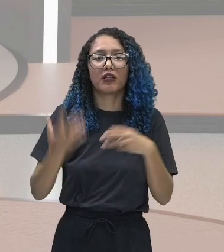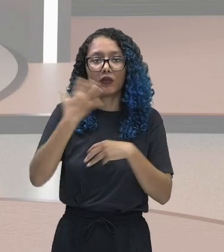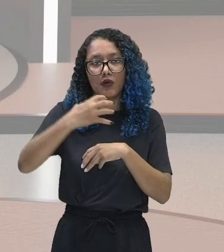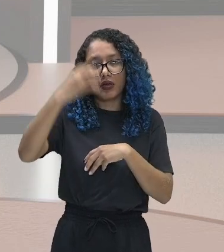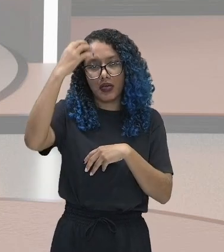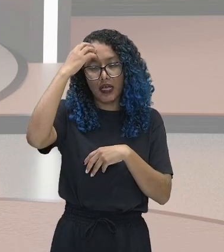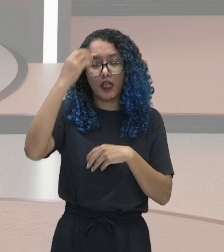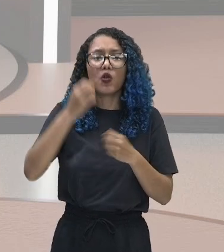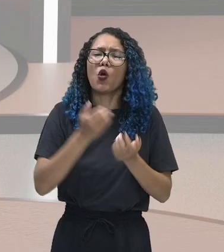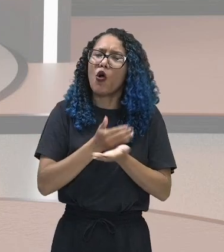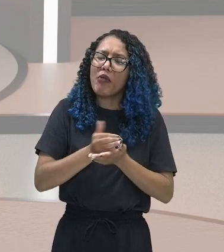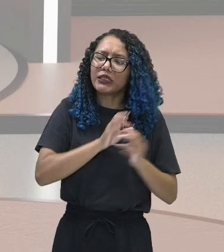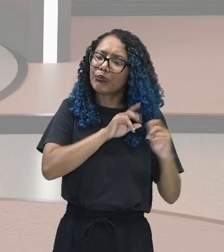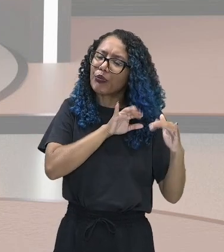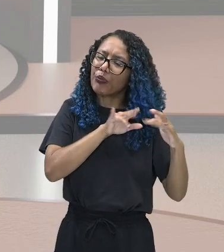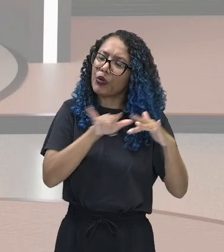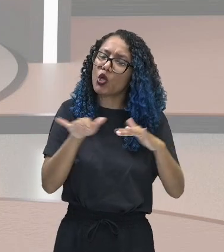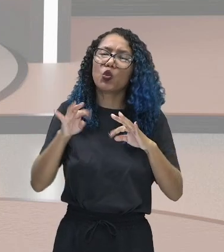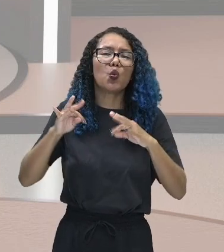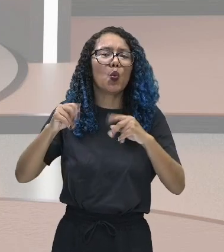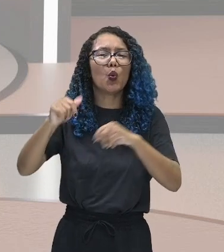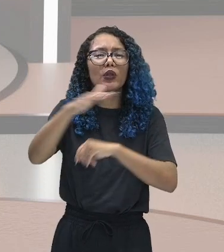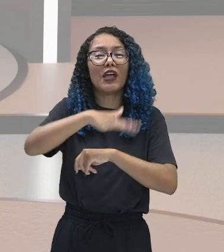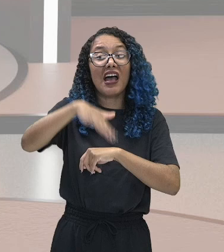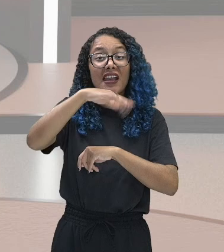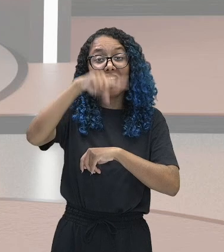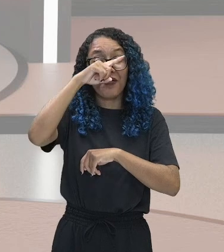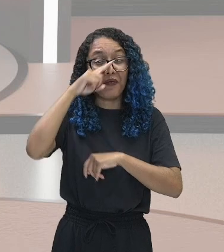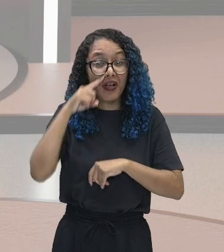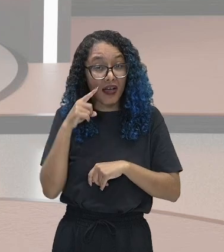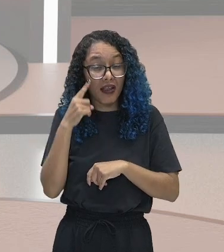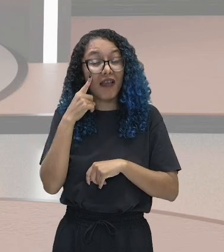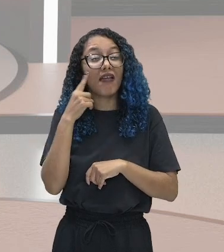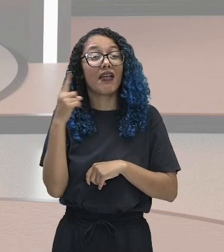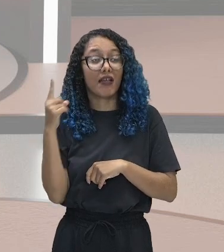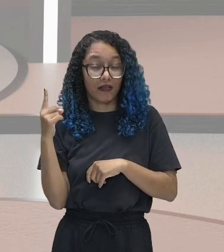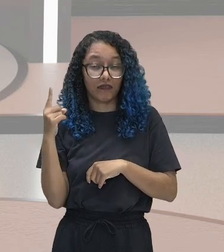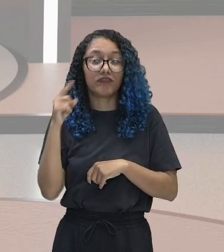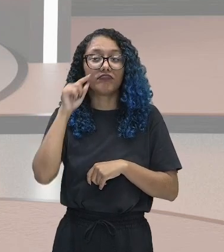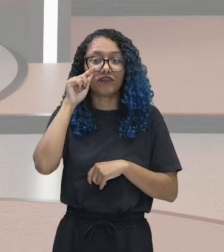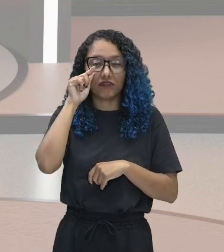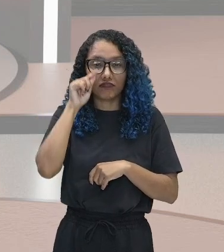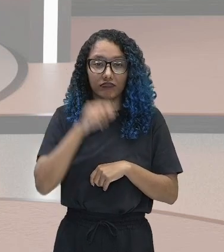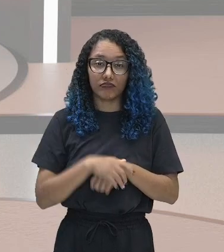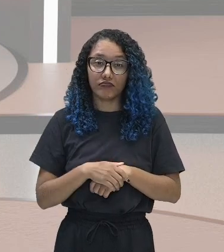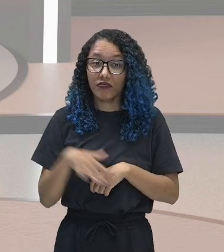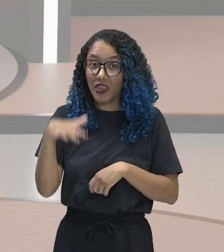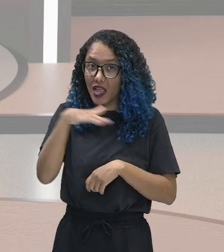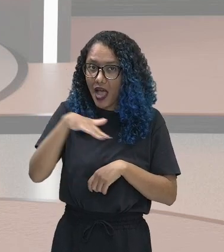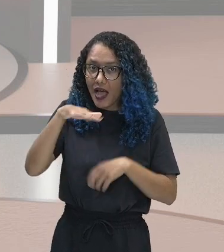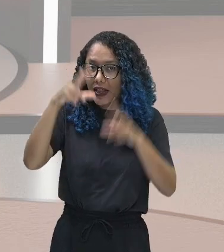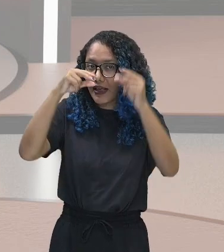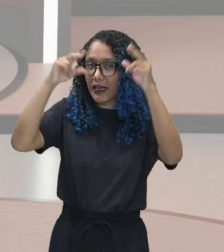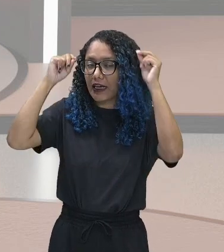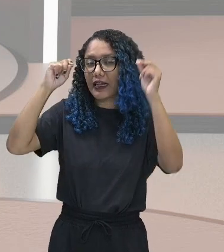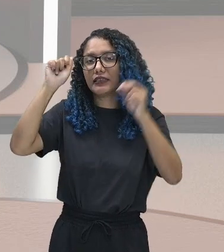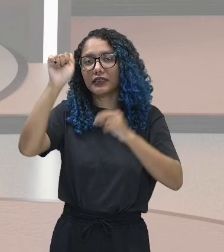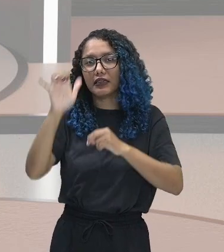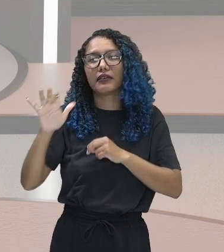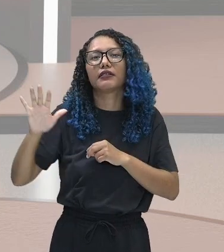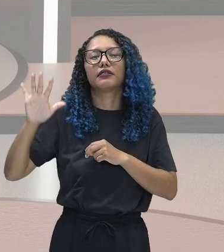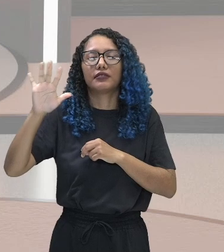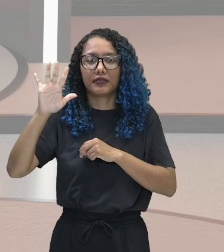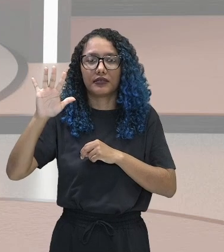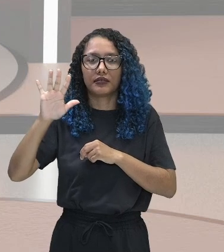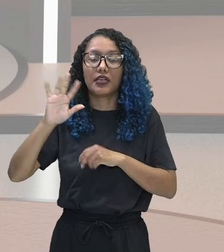em amarelo. E, claro, que a gente pode, então, chamar, não é mesmo, de Grécia, então, asiática, e depois eles vão passar lá